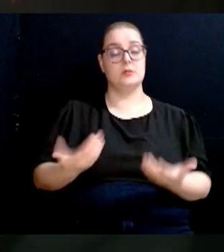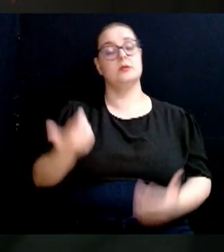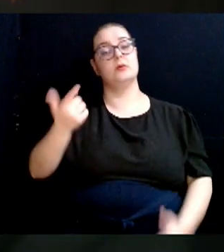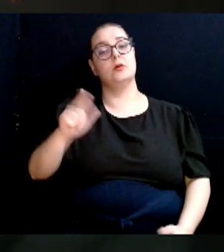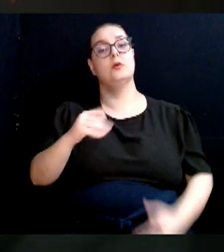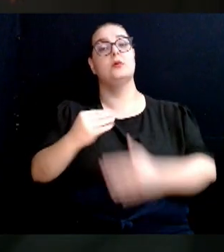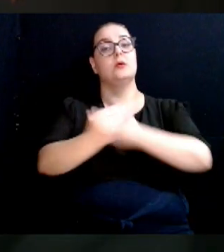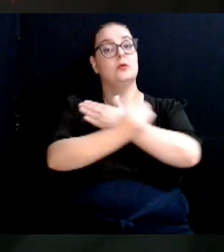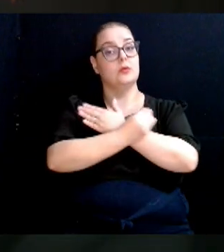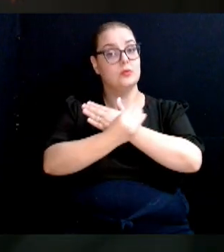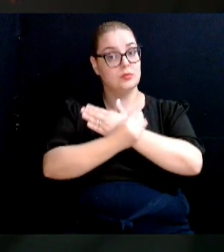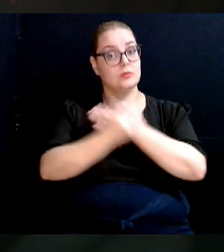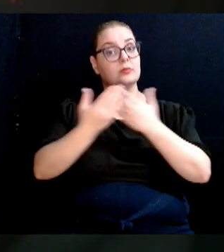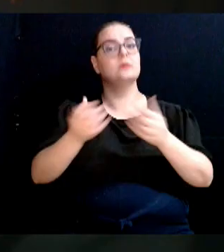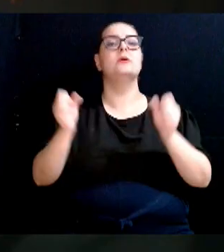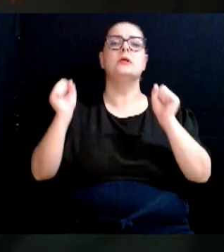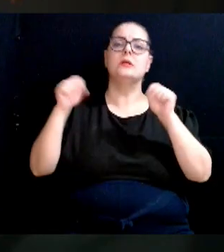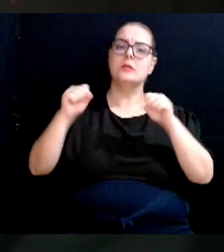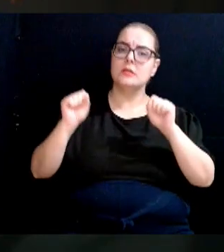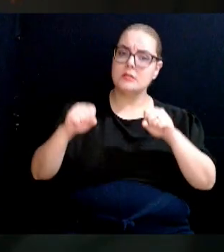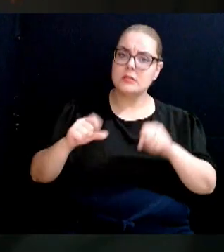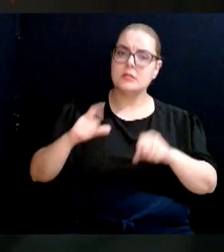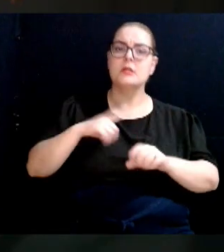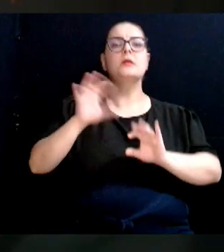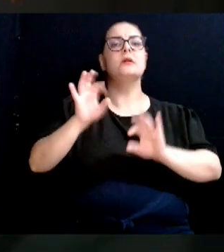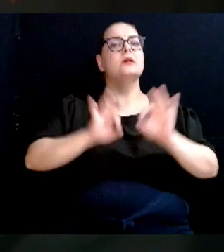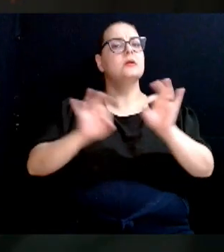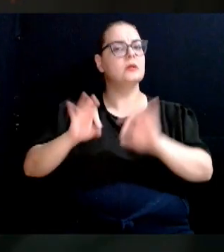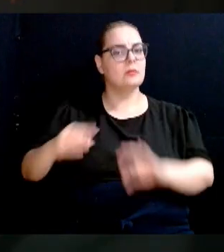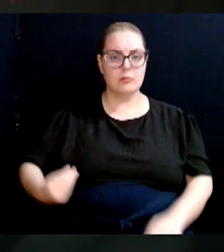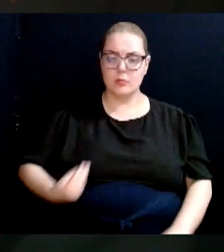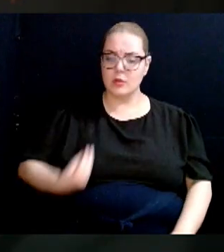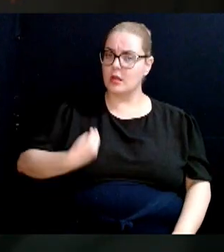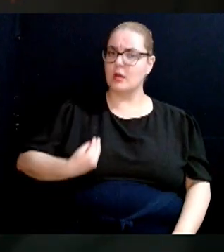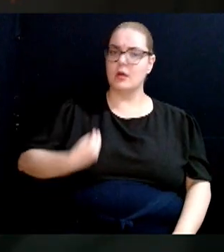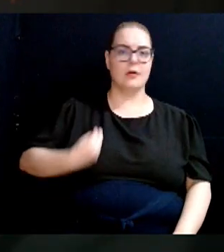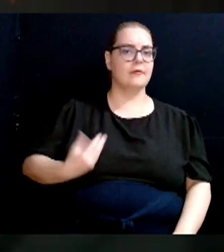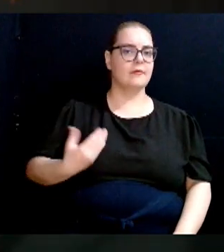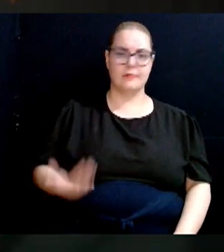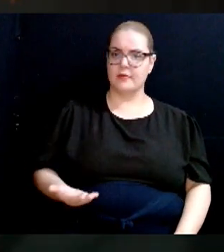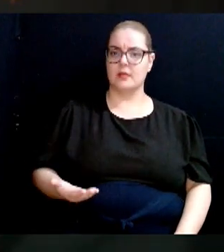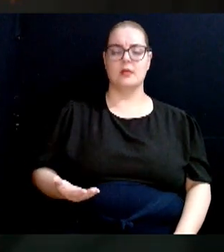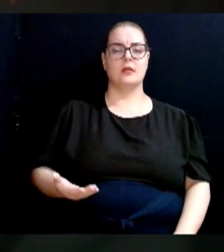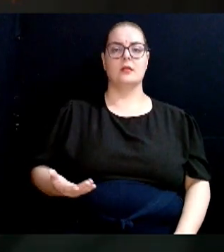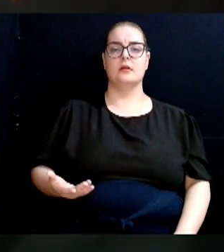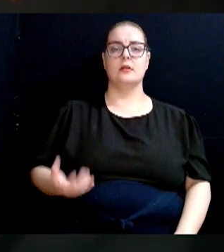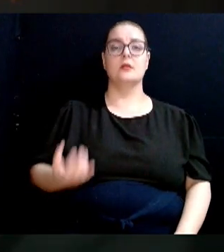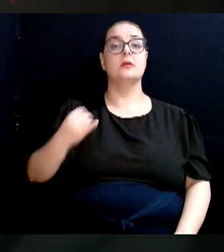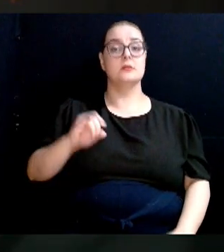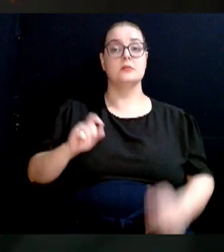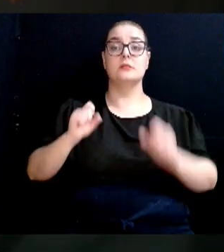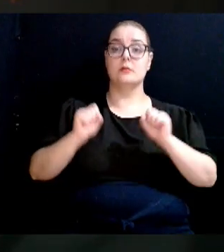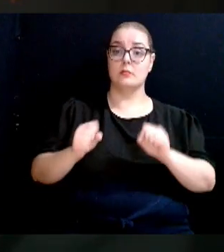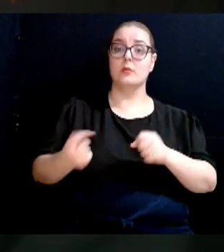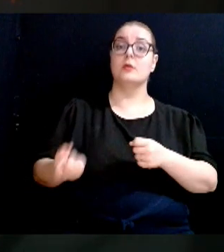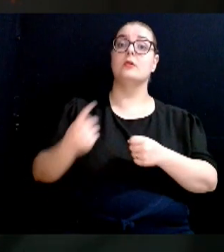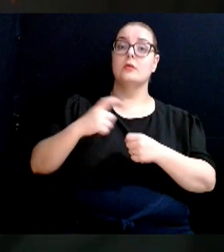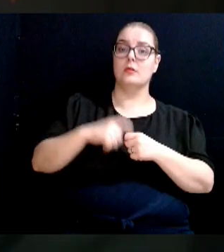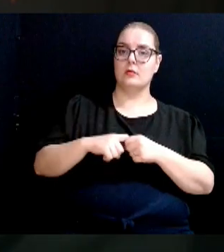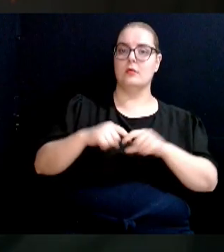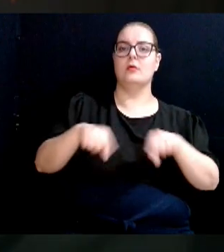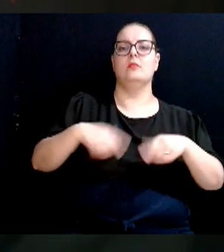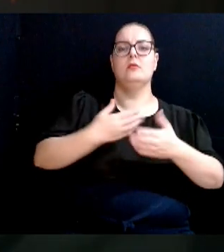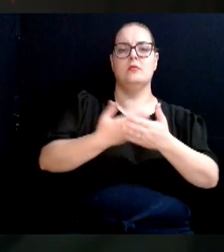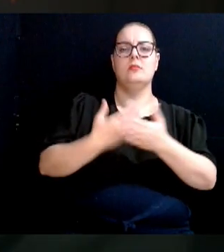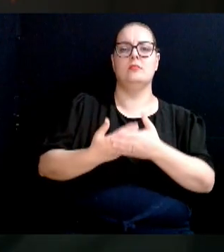e sim, tendo projetos para a vida, gente, tendo projetos para a vida. E se puder voltar à sala de aula, fica uma